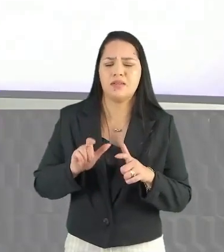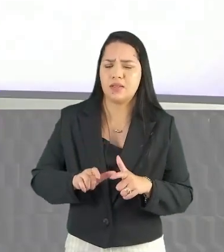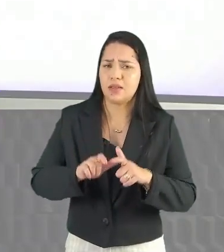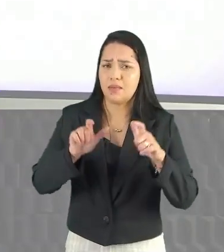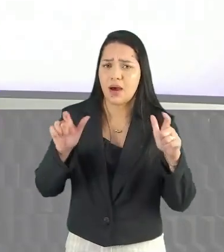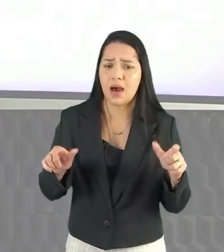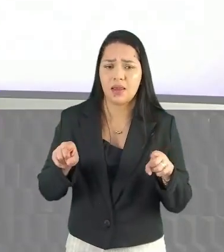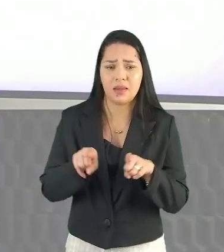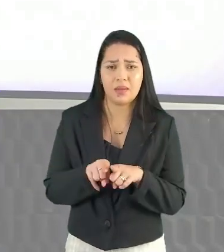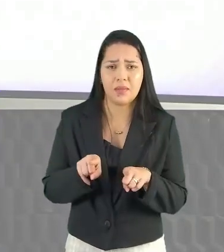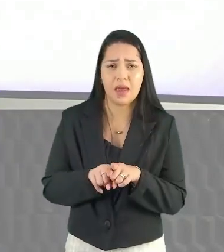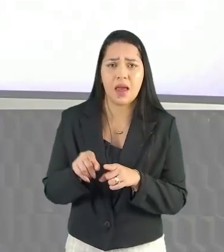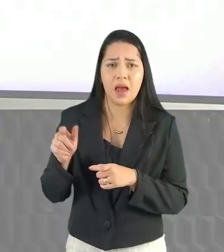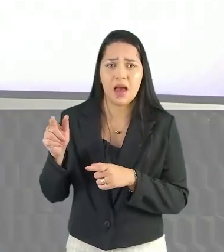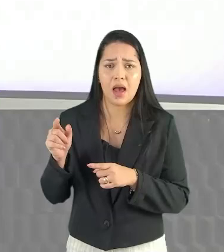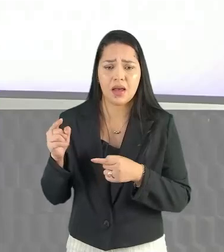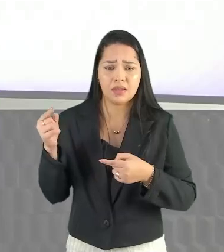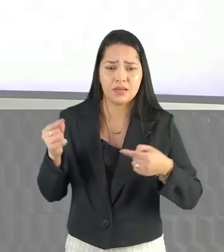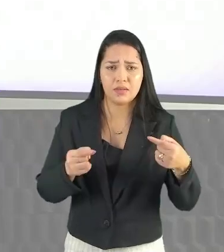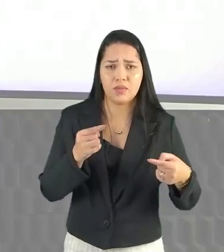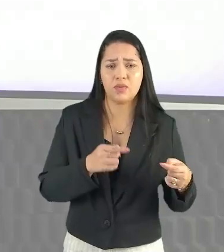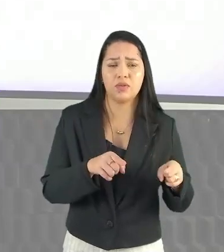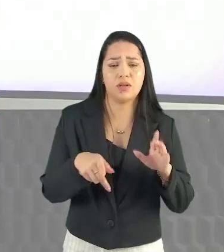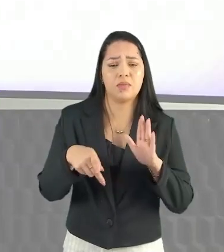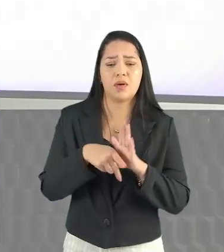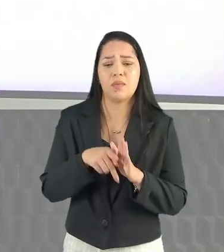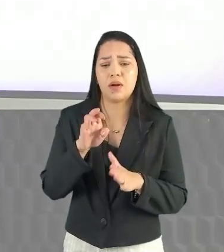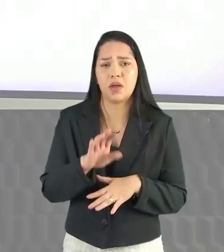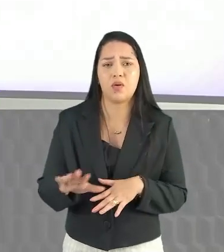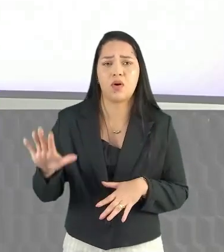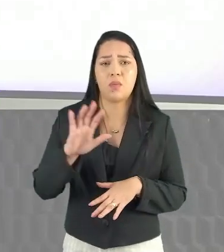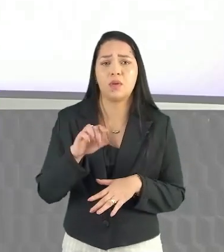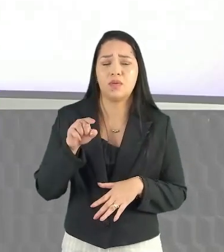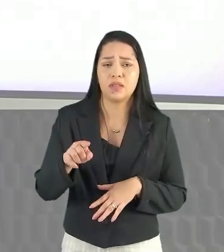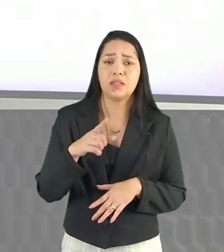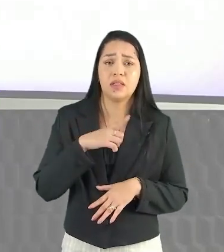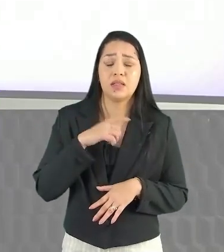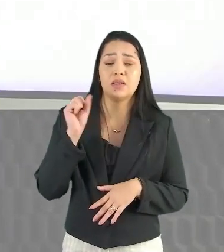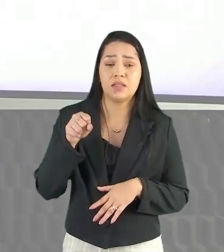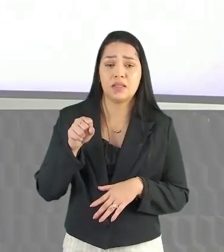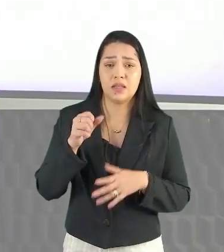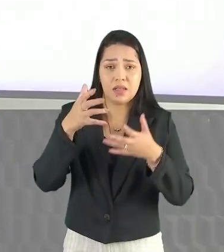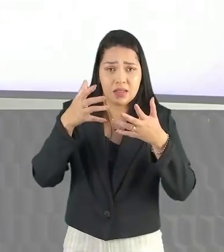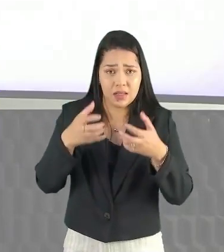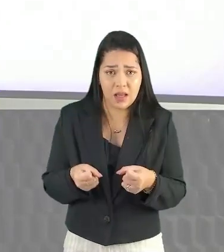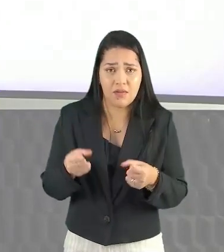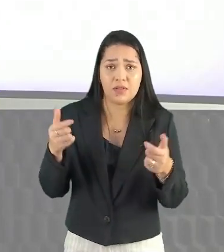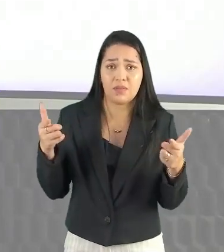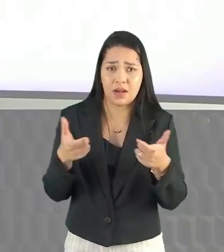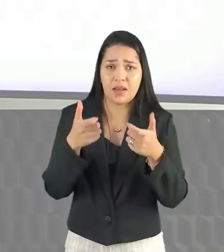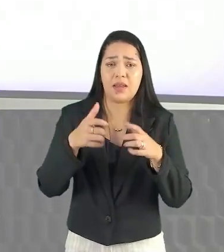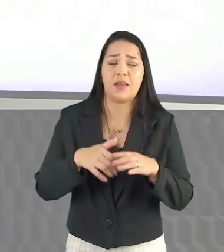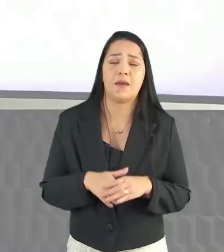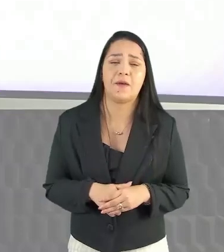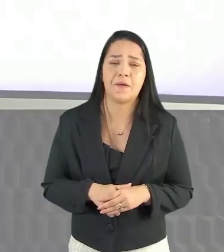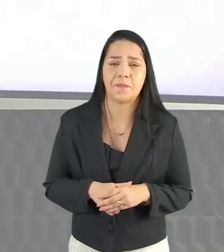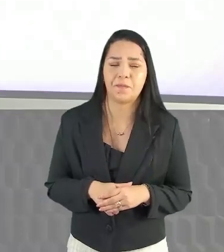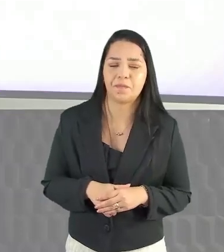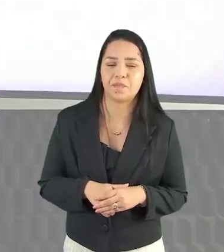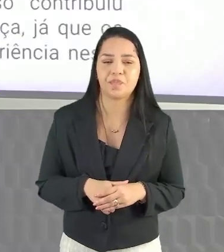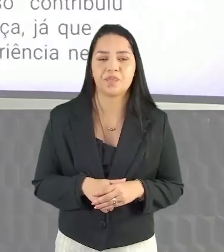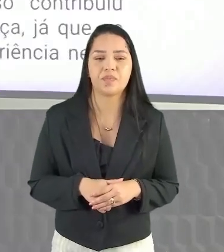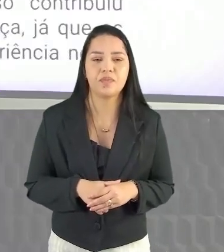né, as disputas também territoriais na própria Europa. Então, você tem condicionantes favoráveis para a guerra. Então, vamos lá para